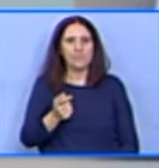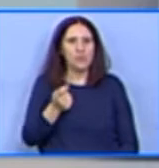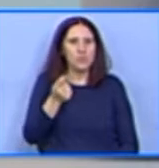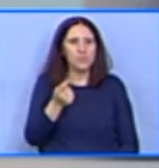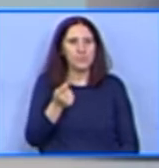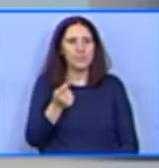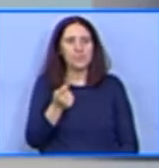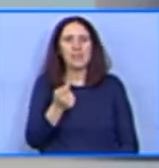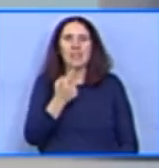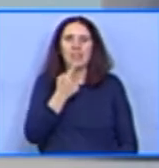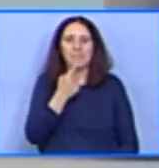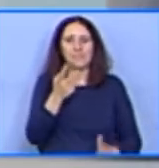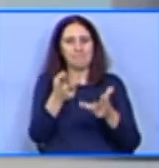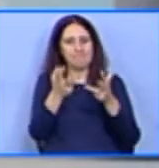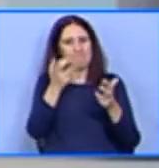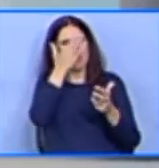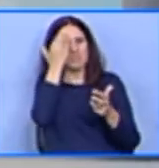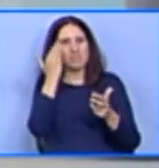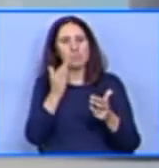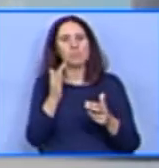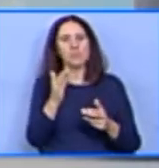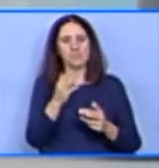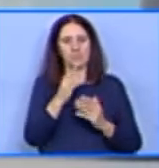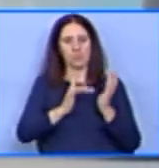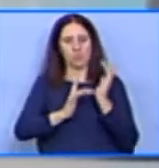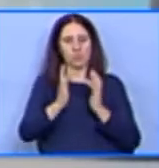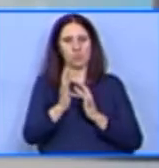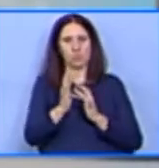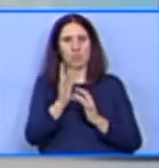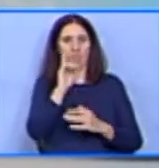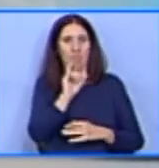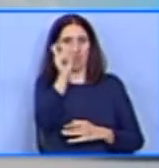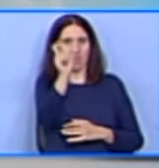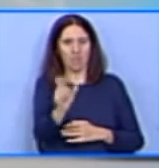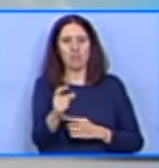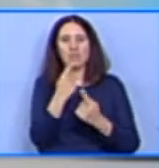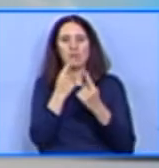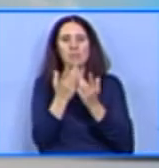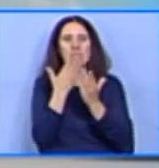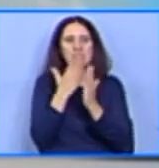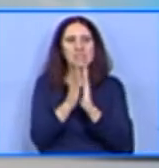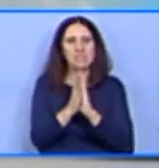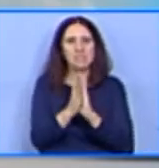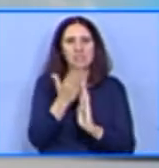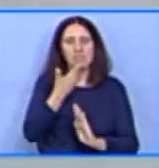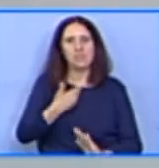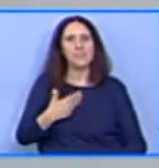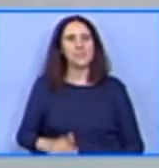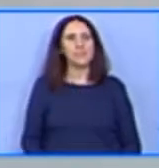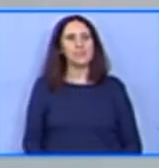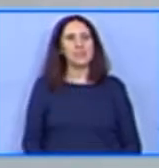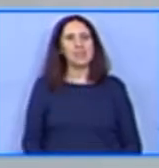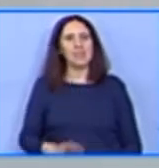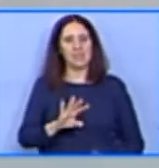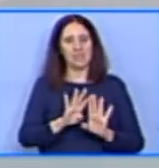uma chave difícil de interpretar, que é este diálogo entre Jesus e a mulher que lhe suplica este benefício. Eles são incomodados por uma mulher